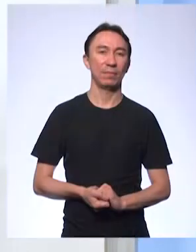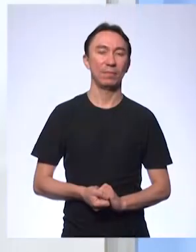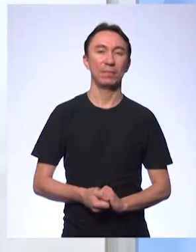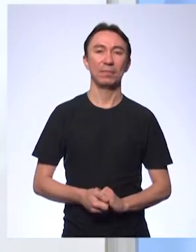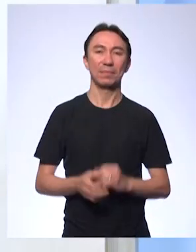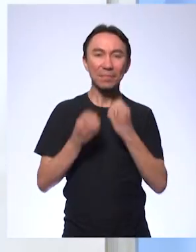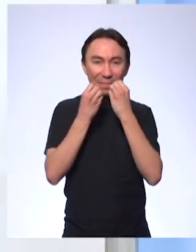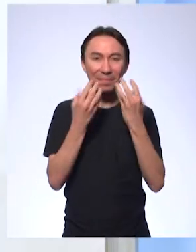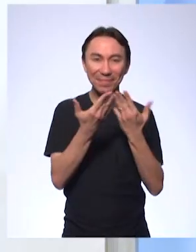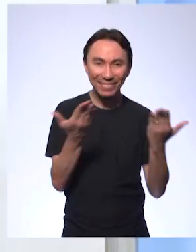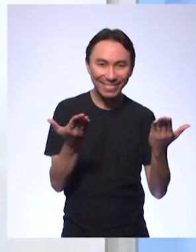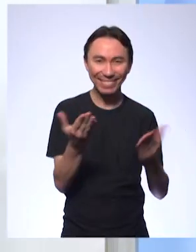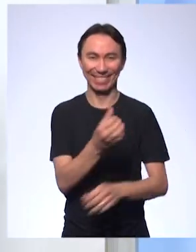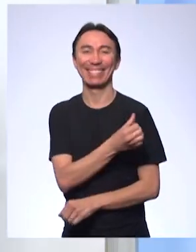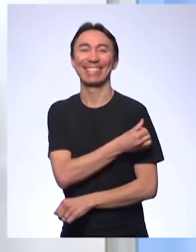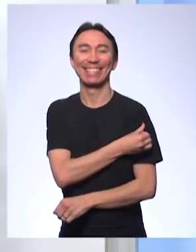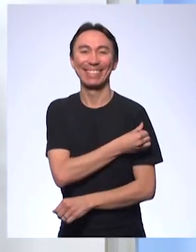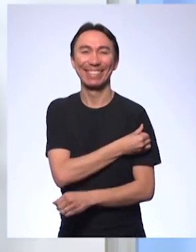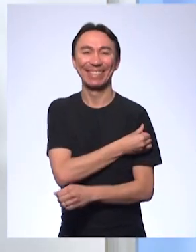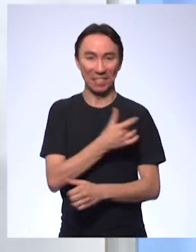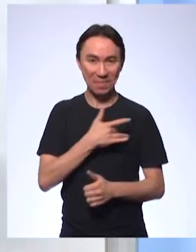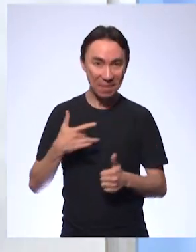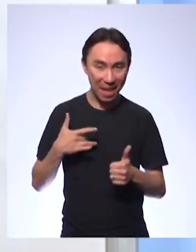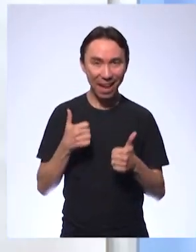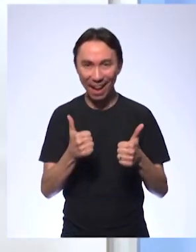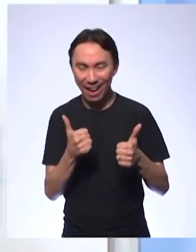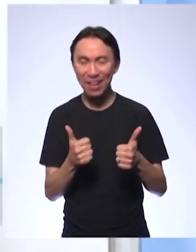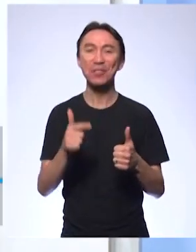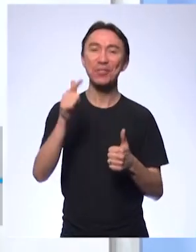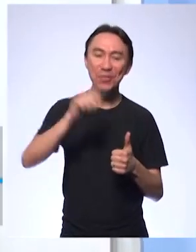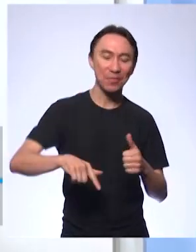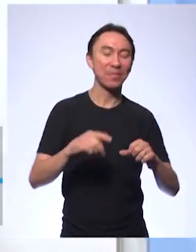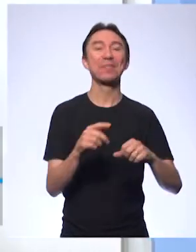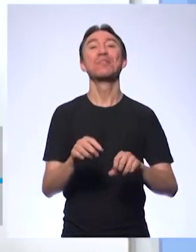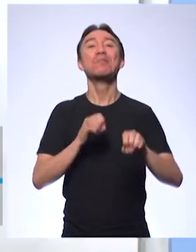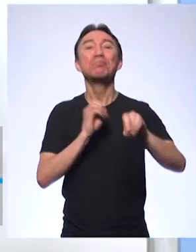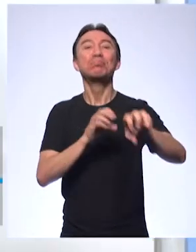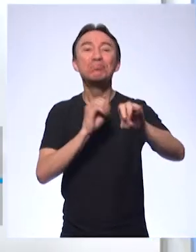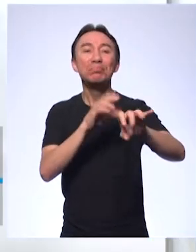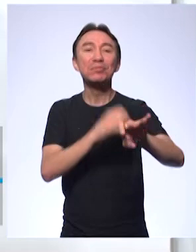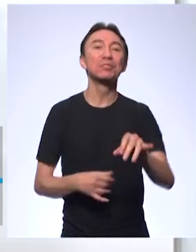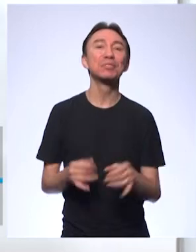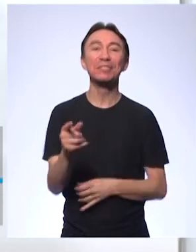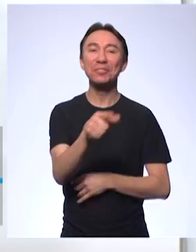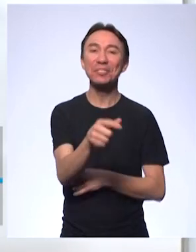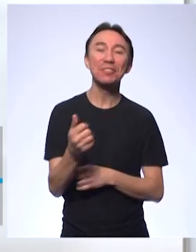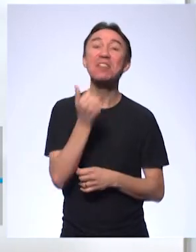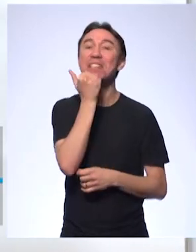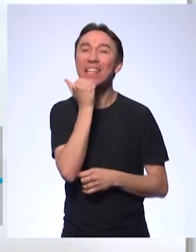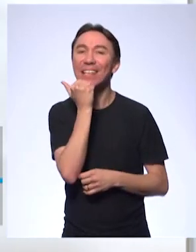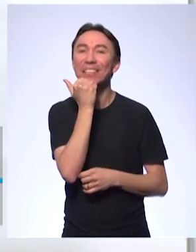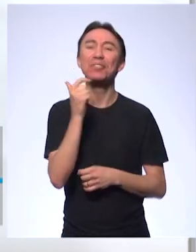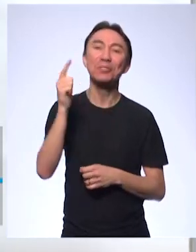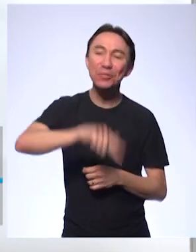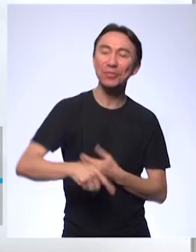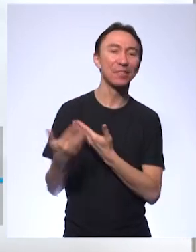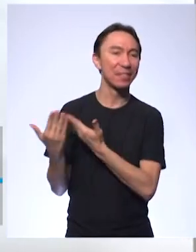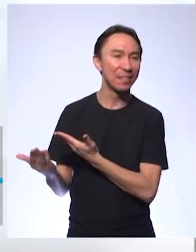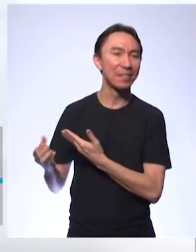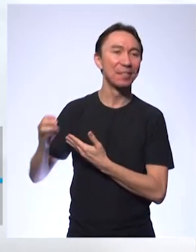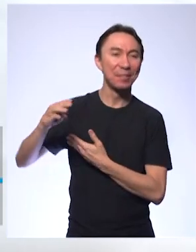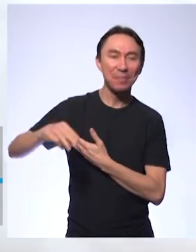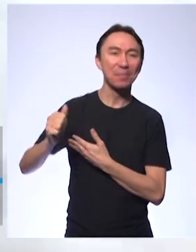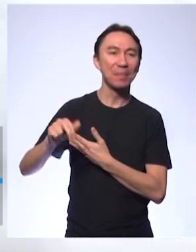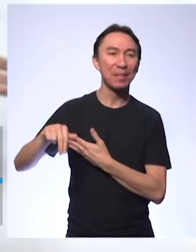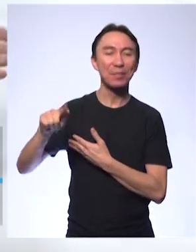Galera do sexto ano, como é que vocês estão? Tudo bem? Estamos aqui de volta para mais uma aula de ciências. Está surpreso aí que vai ter mais uma aula com o Magno, mas não se incomode